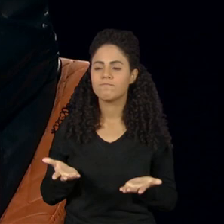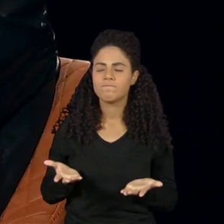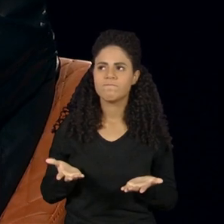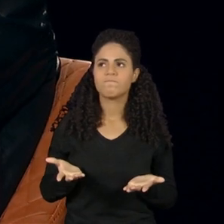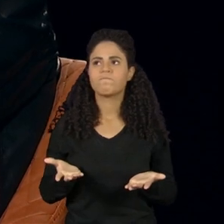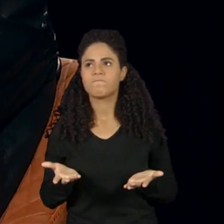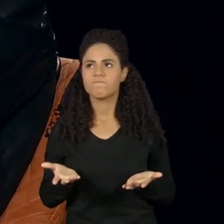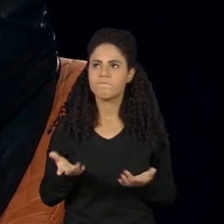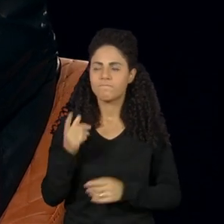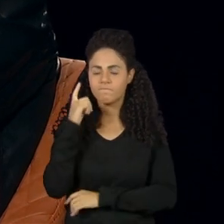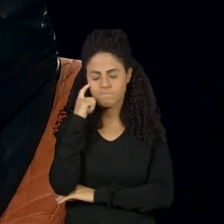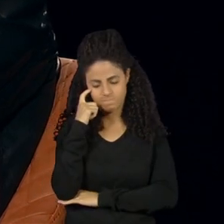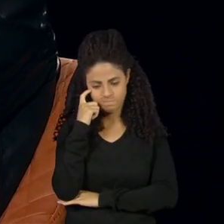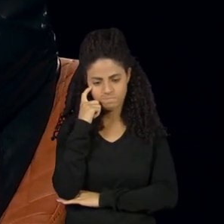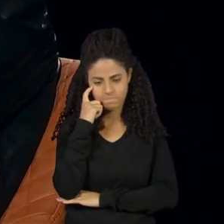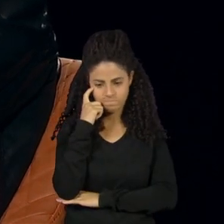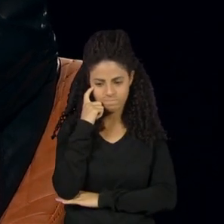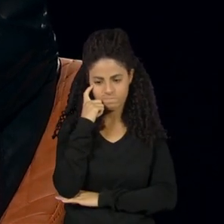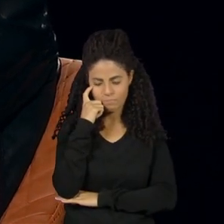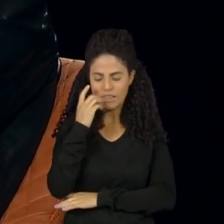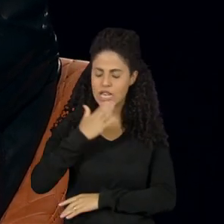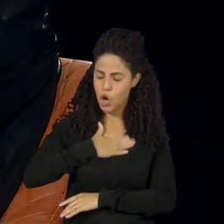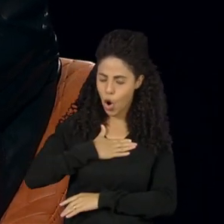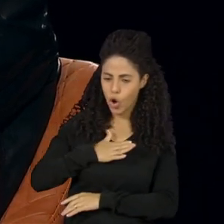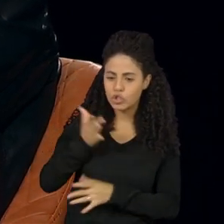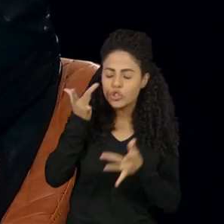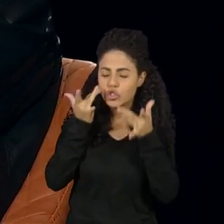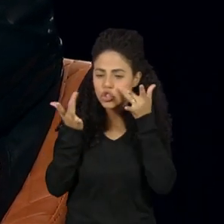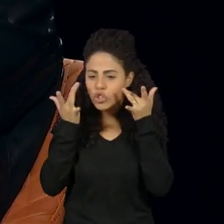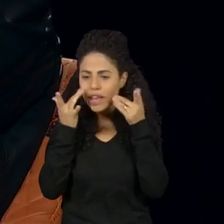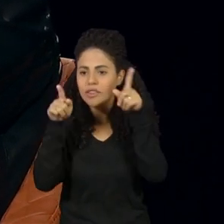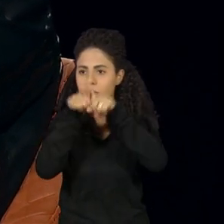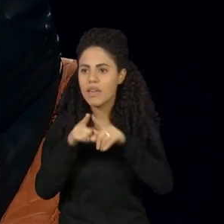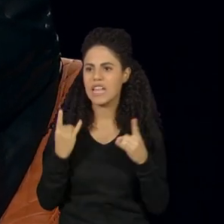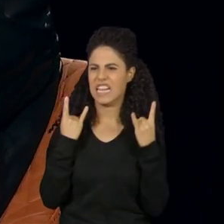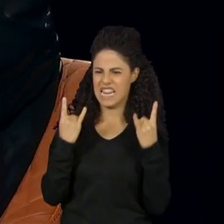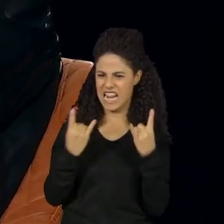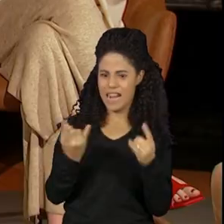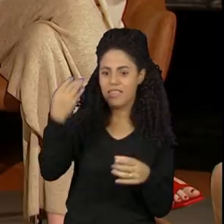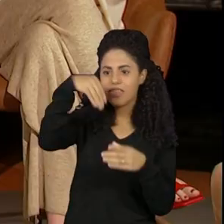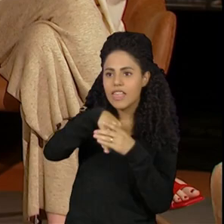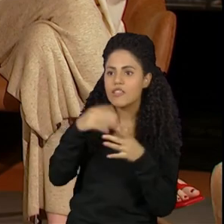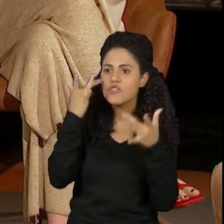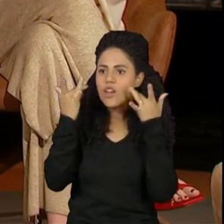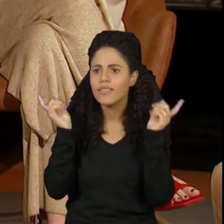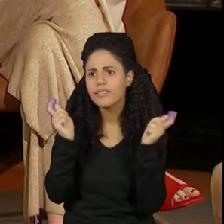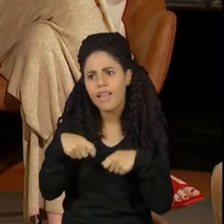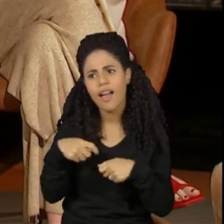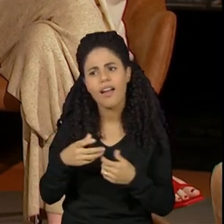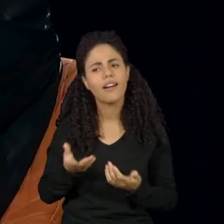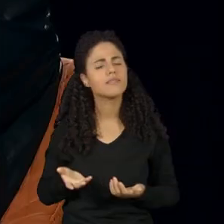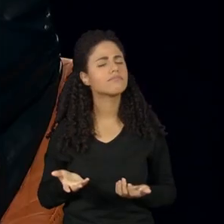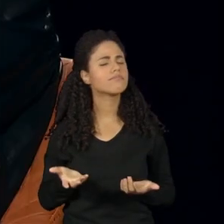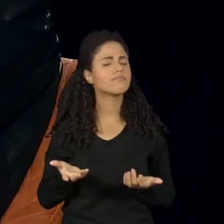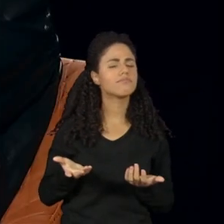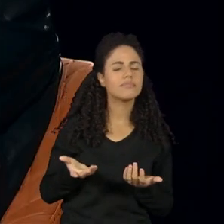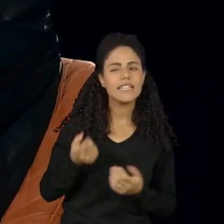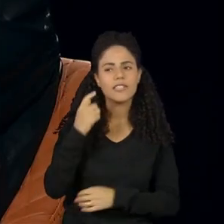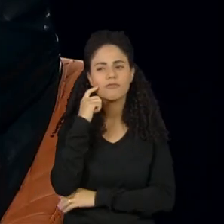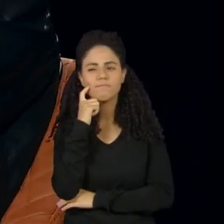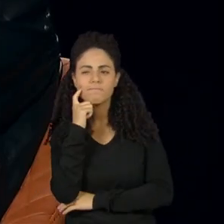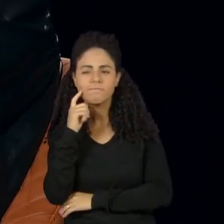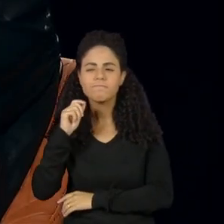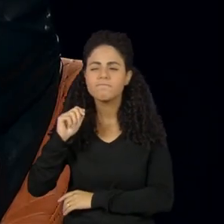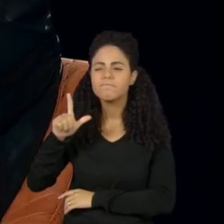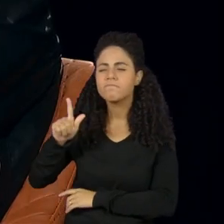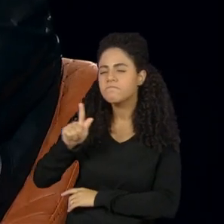e aí eu falei assim... eu gostava muito de teatro, falei, acho que dá para fazer rock no teatro. Né? Então, acho que eu posso, essa linguagem que eu